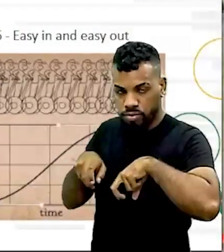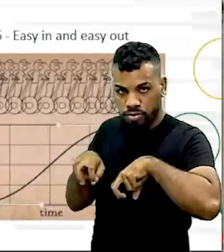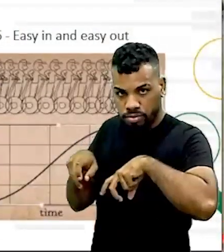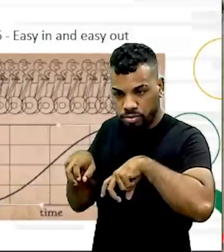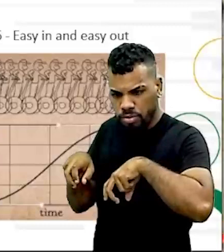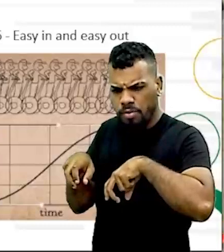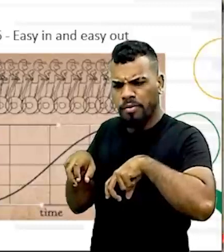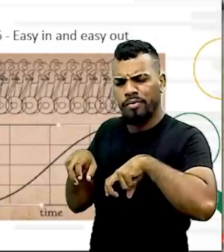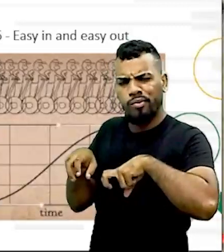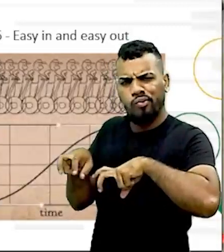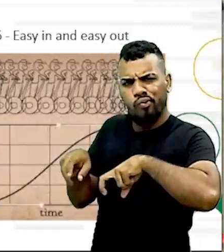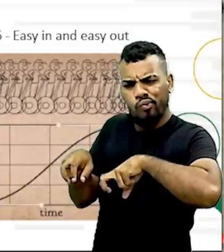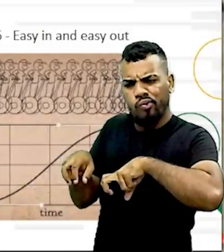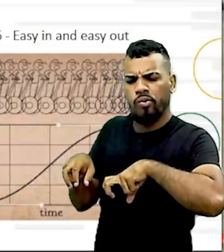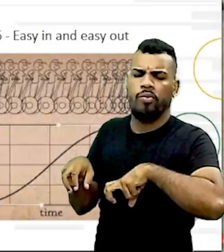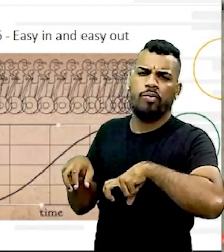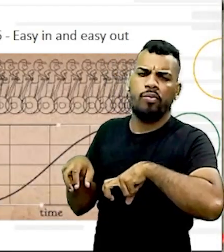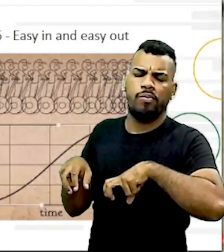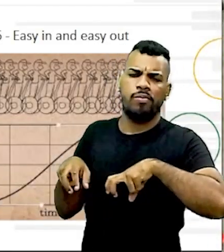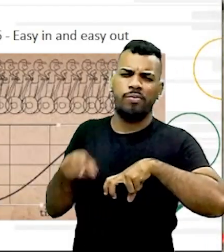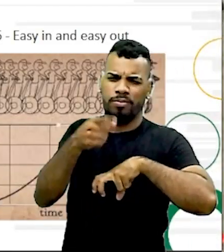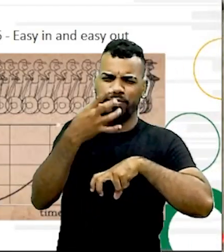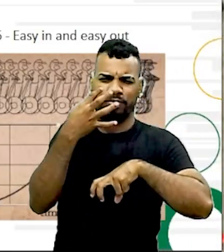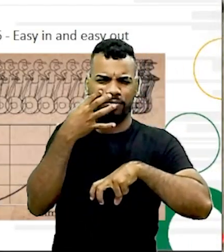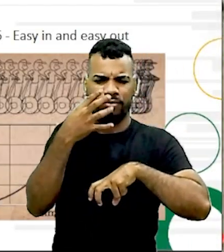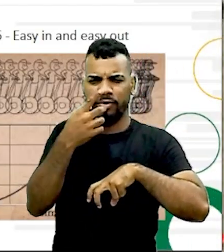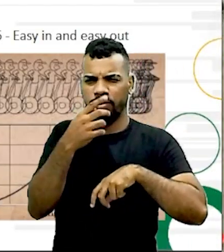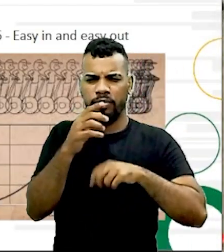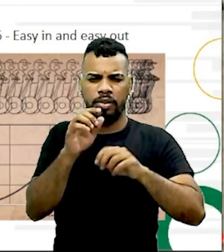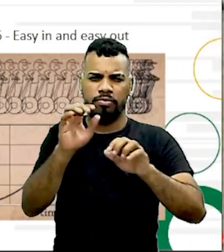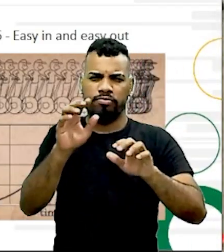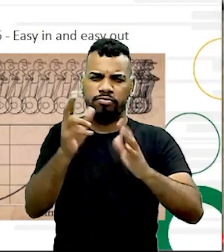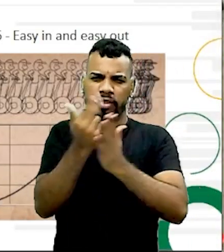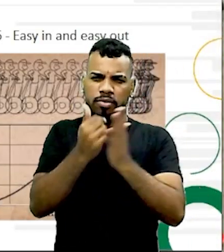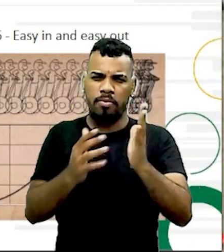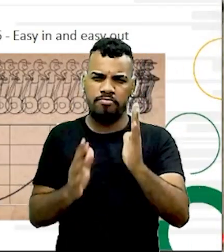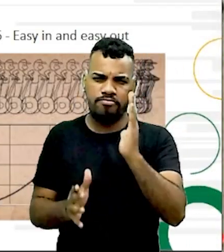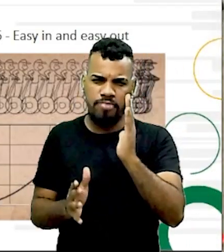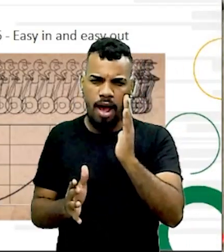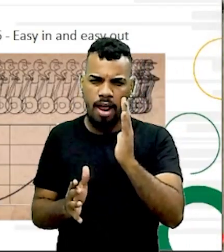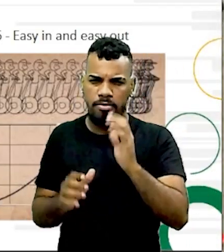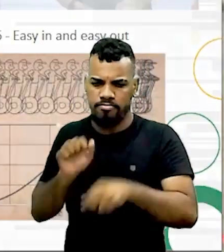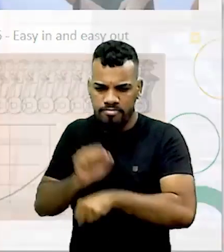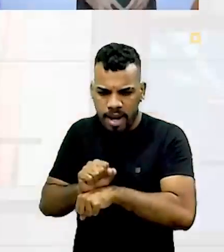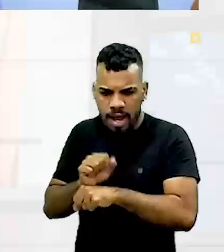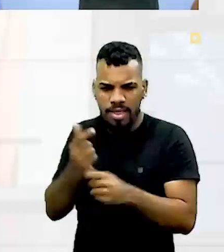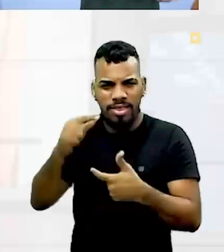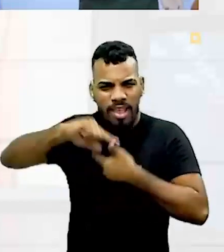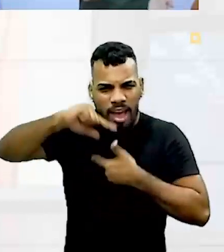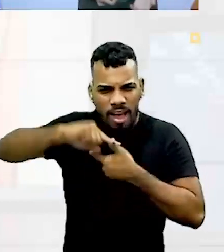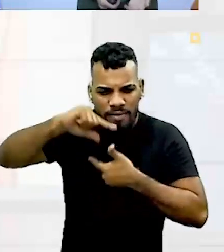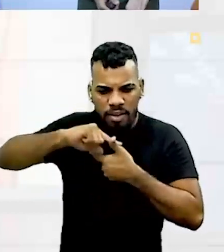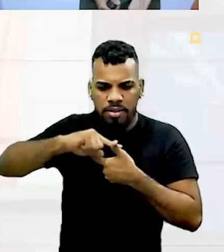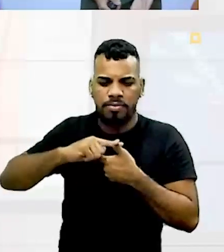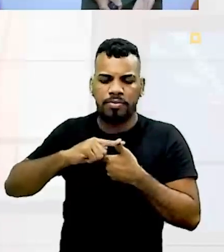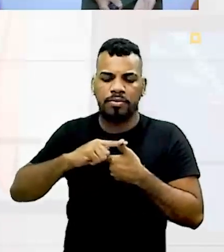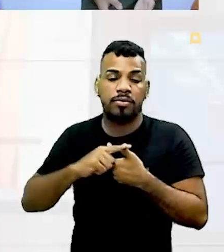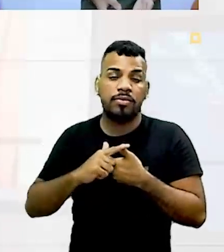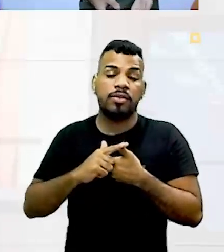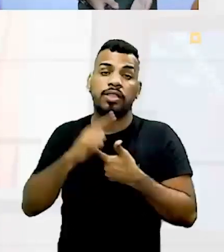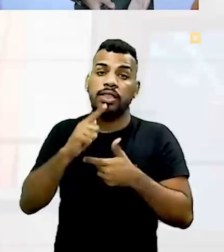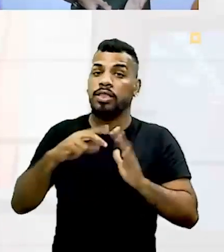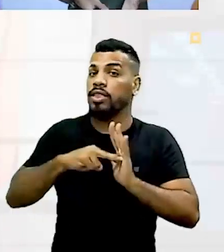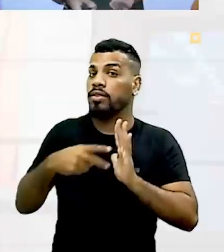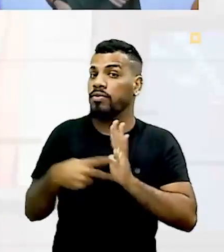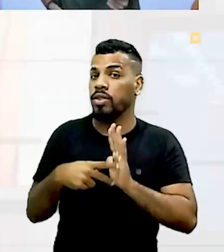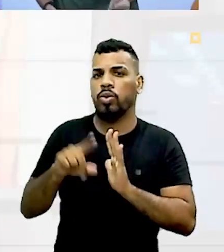Geralmente quando você vê uma animação meio travada, ela mais parada, isso pode ser um bom indicador